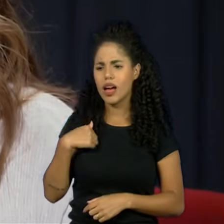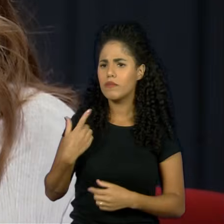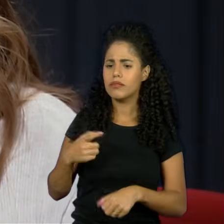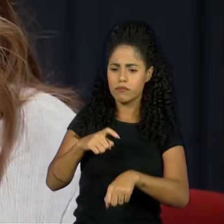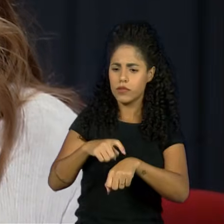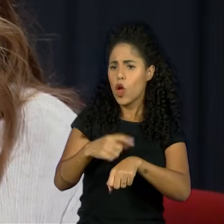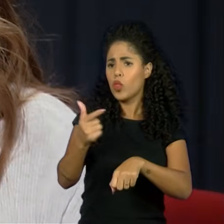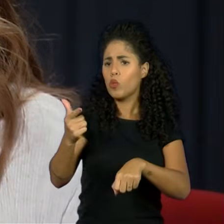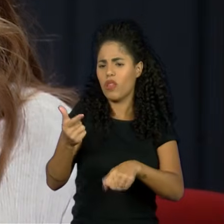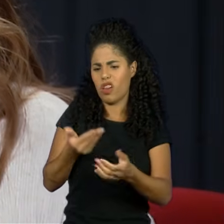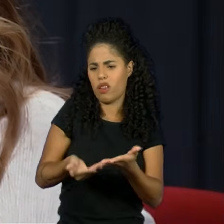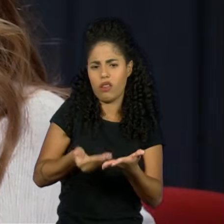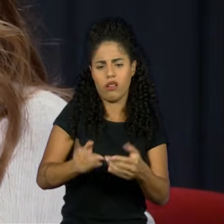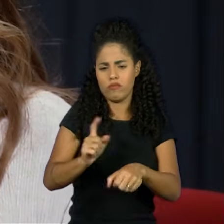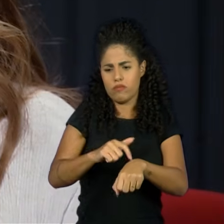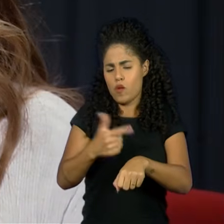tempo.